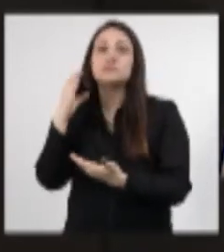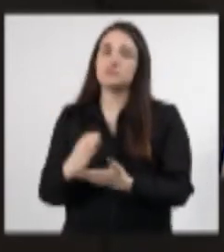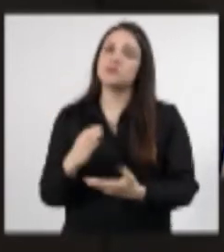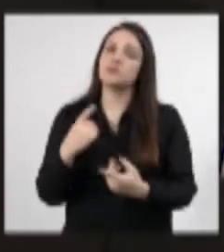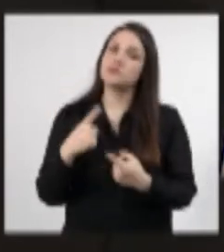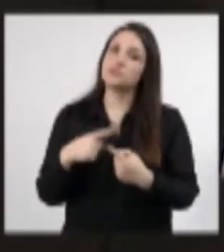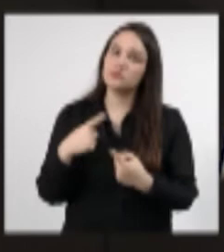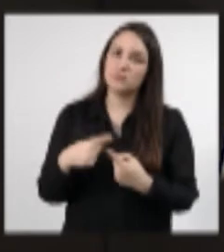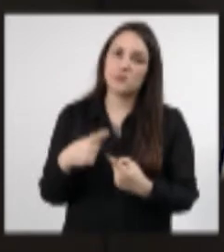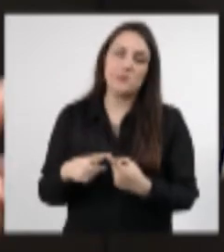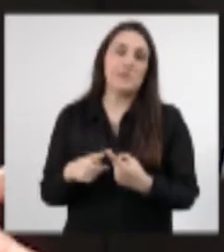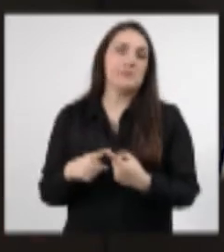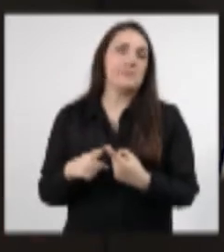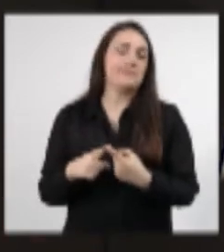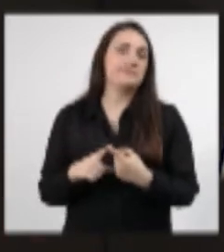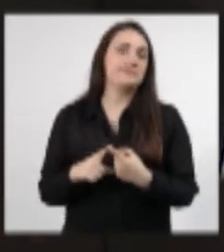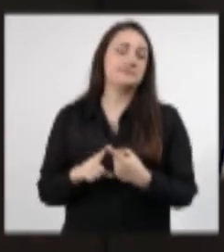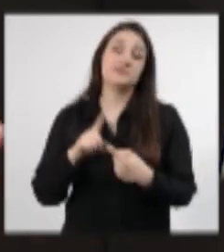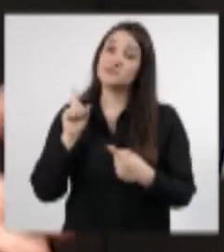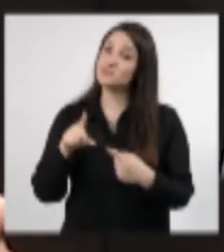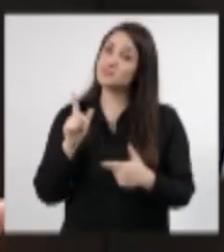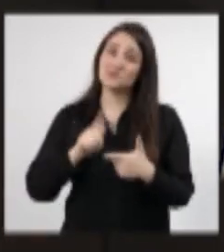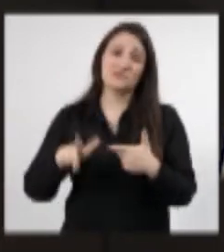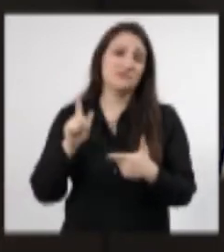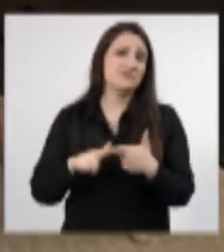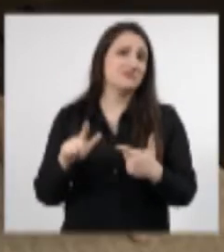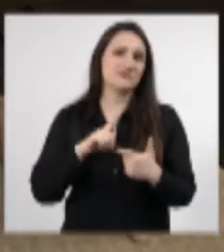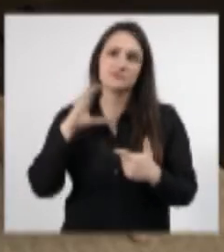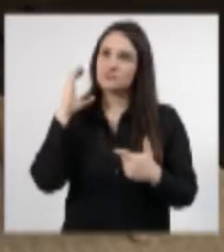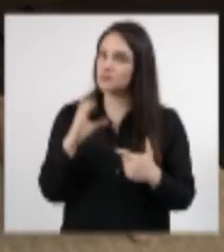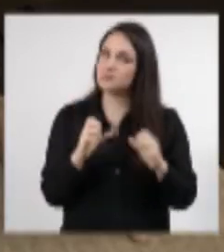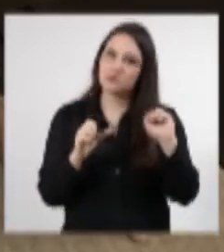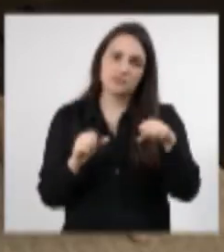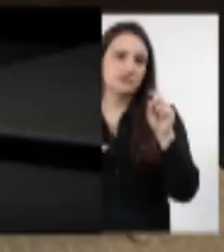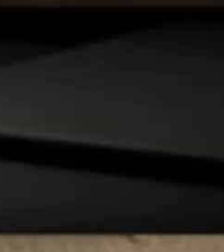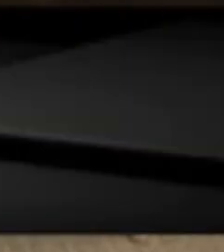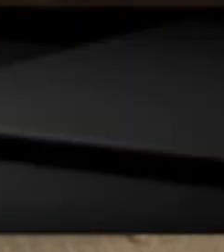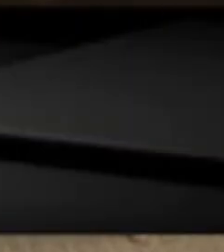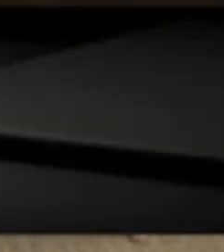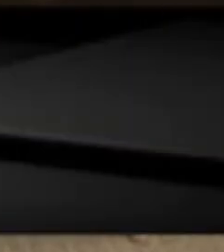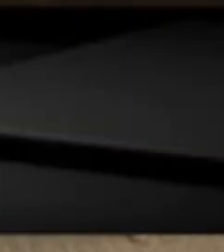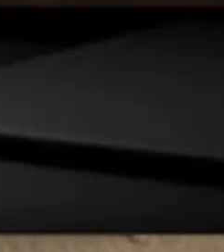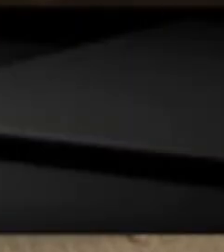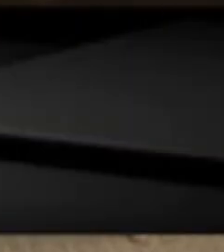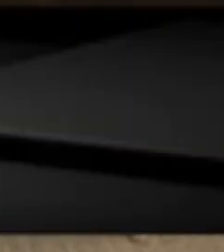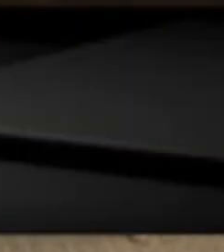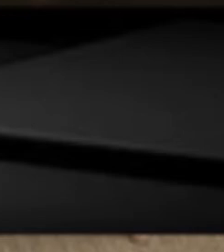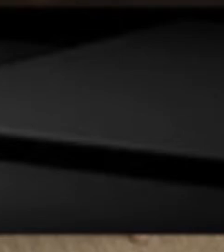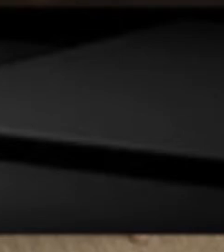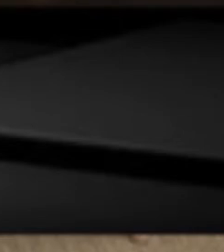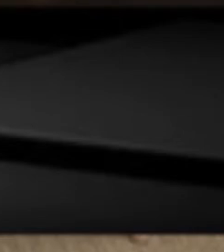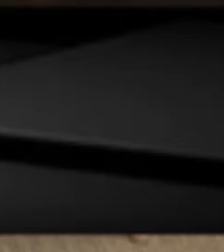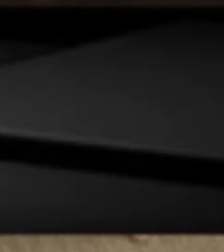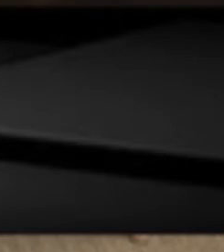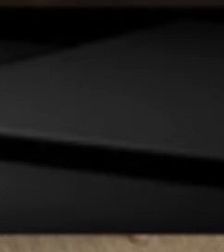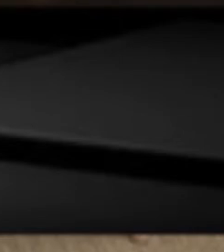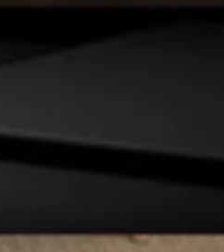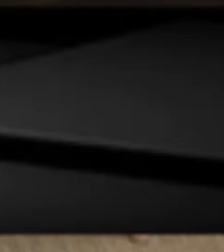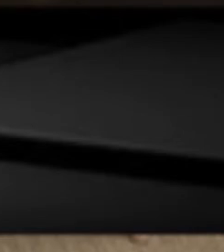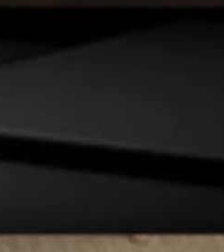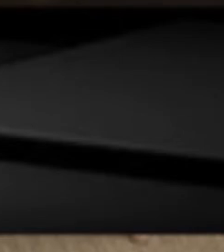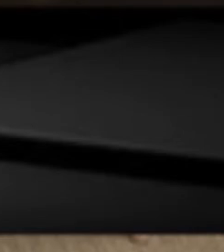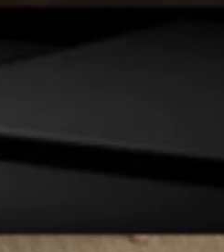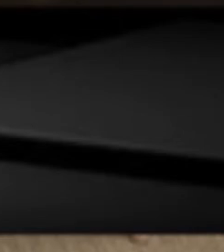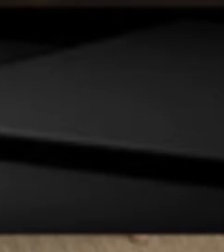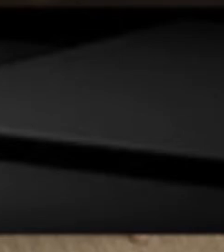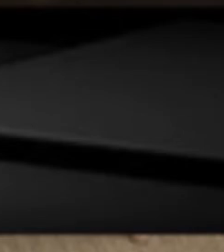questão de crime, assim como outros crimes que acontecem e que vão continuar ocorrendo por fatores diversos,